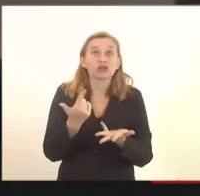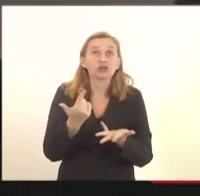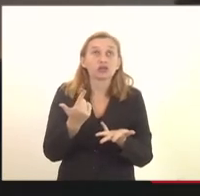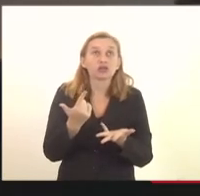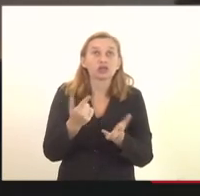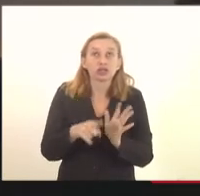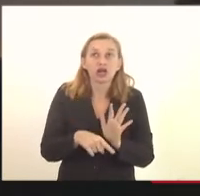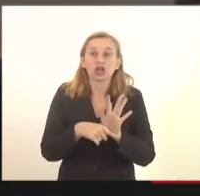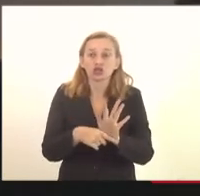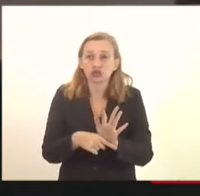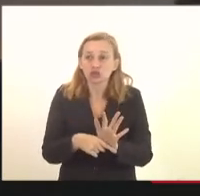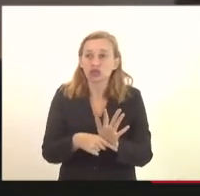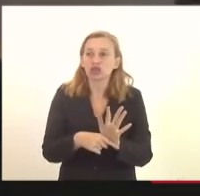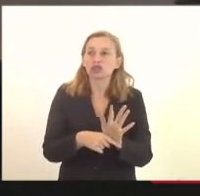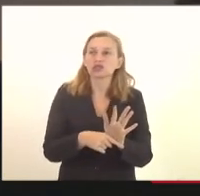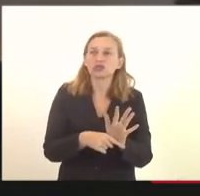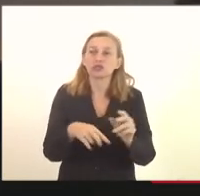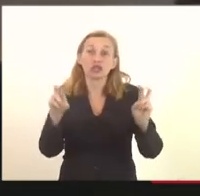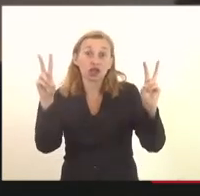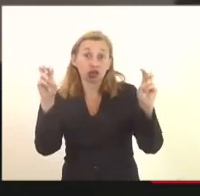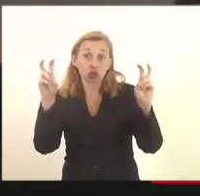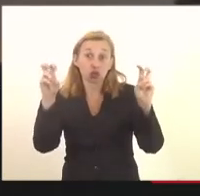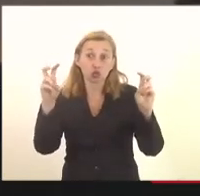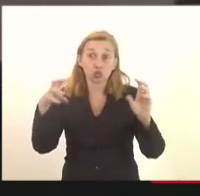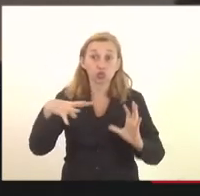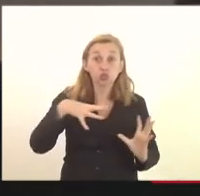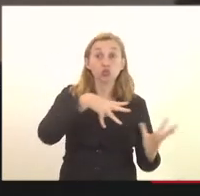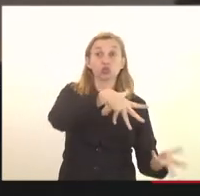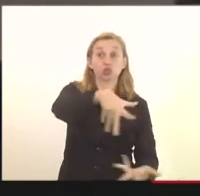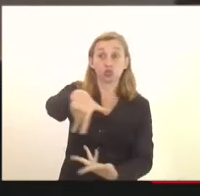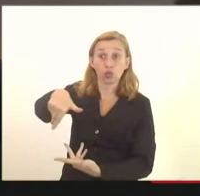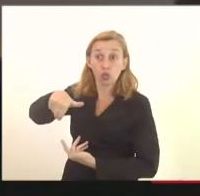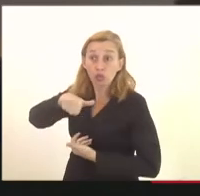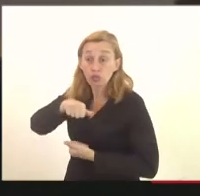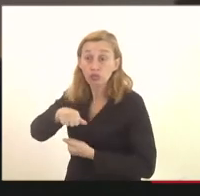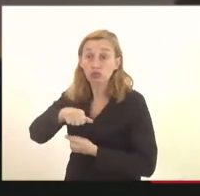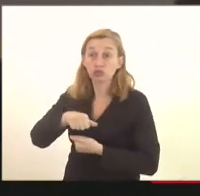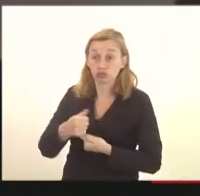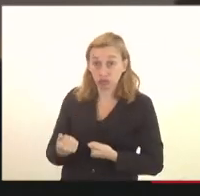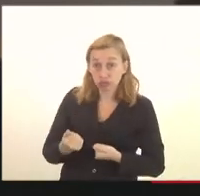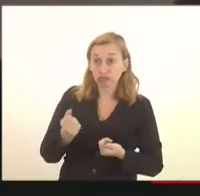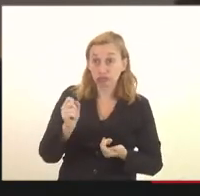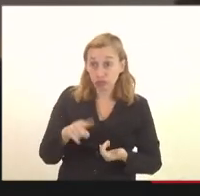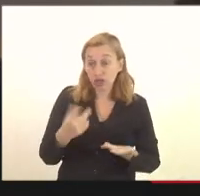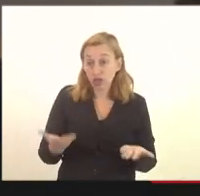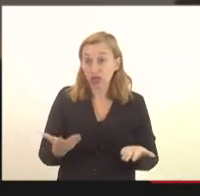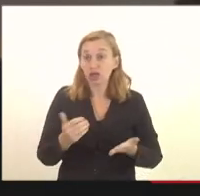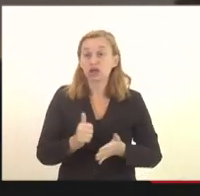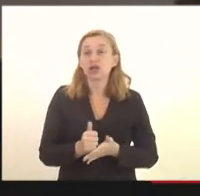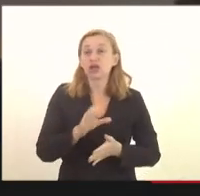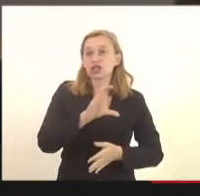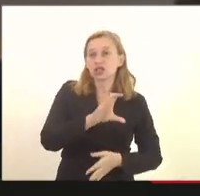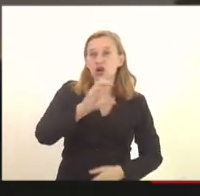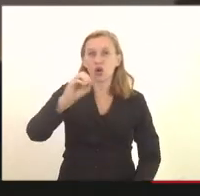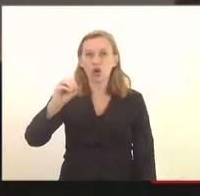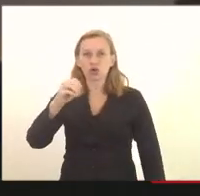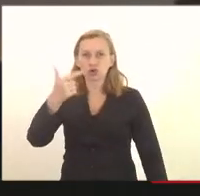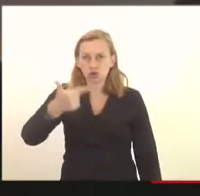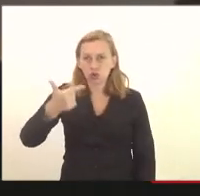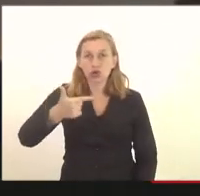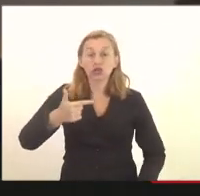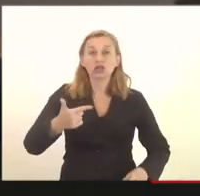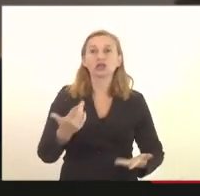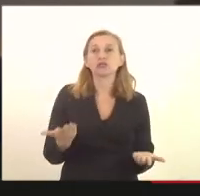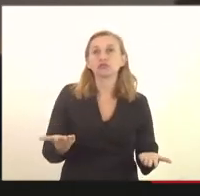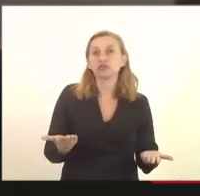contribuindo negativamente para essa situação global com a geração, exclusivamente com a questão do CO2, mas o metano,